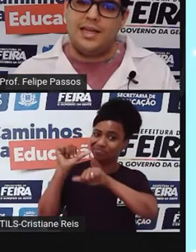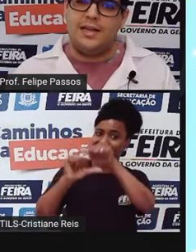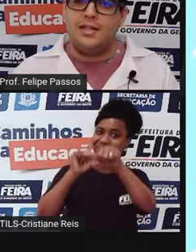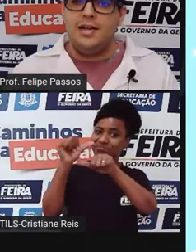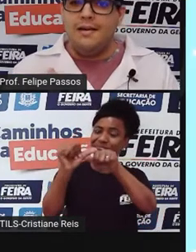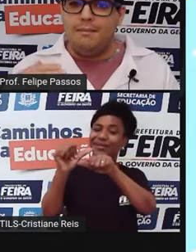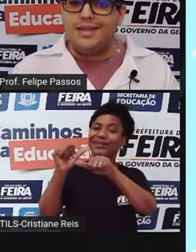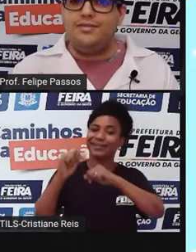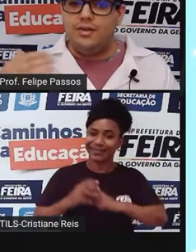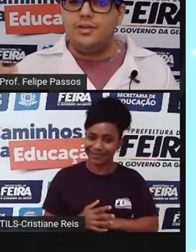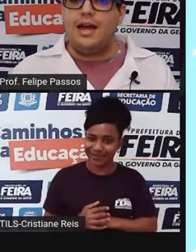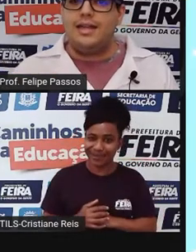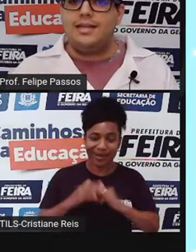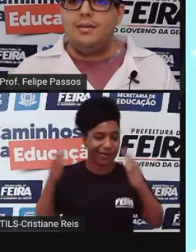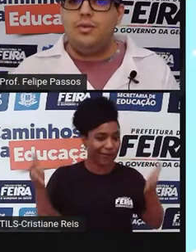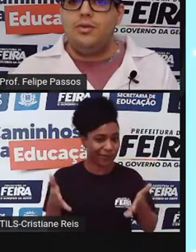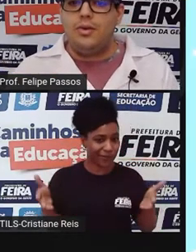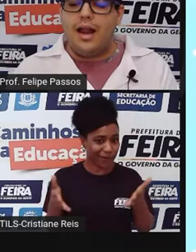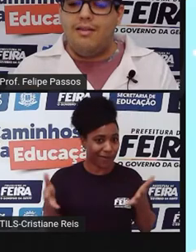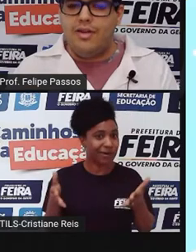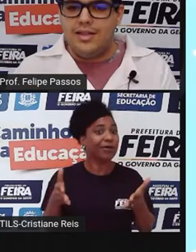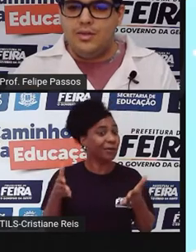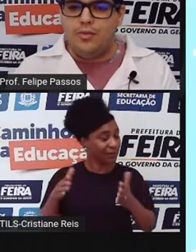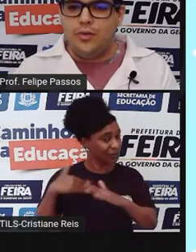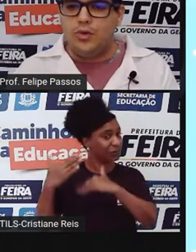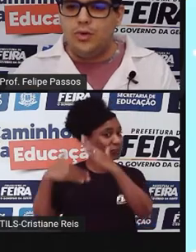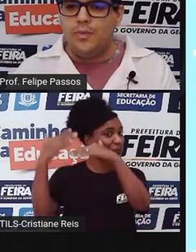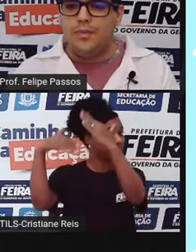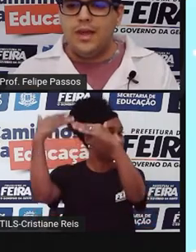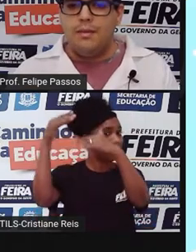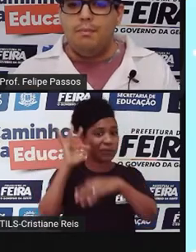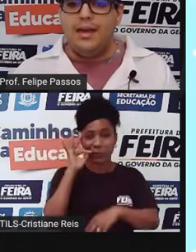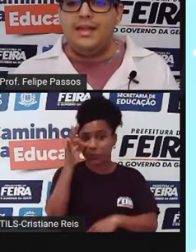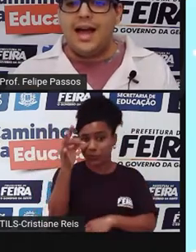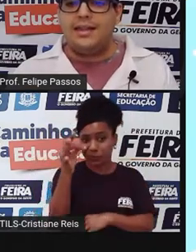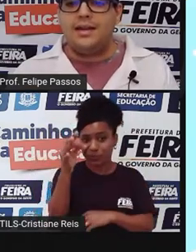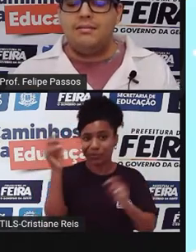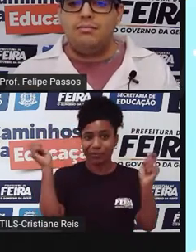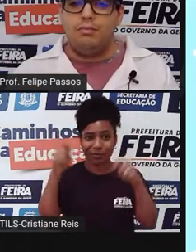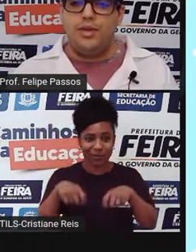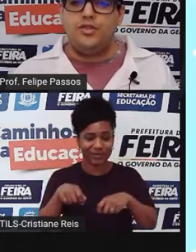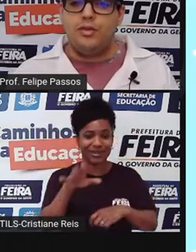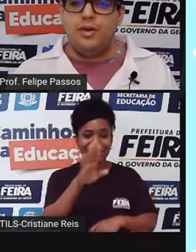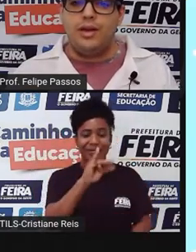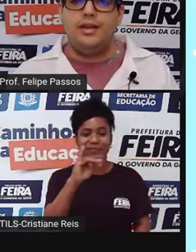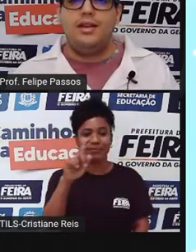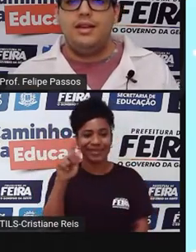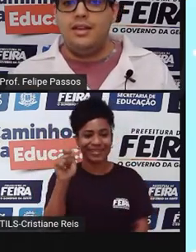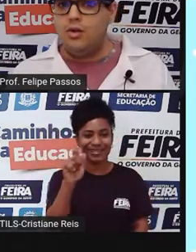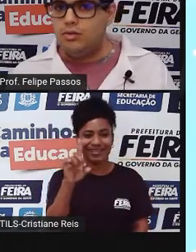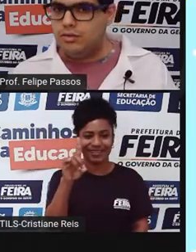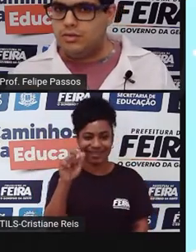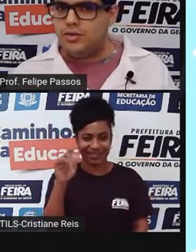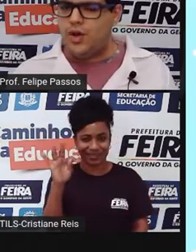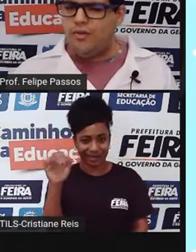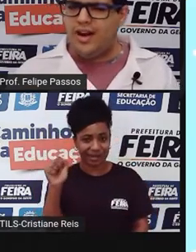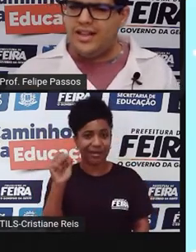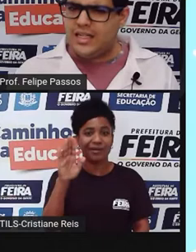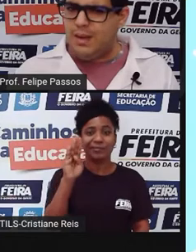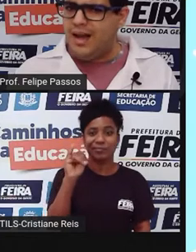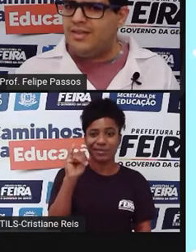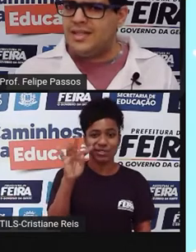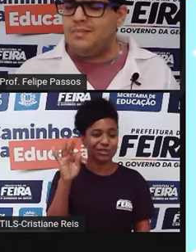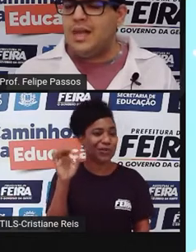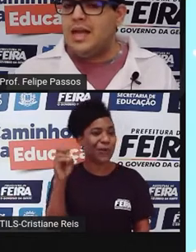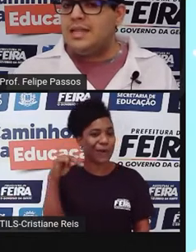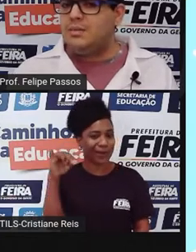no presente, mas vão ainda ser muito relevantes no futuro. Big Data, Bitcoin e outros. Já ouviu falar